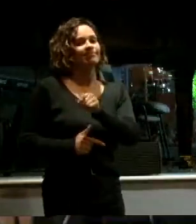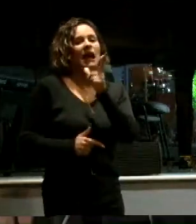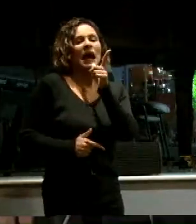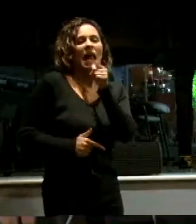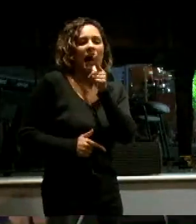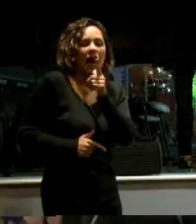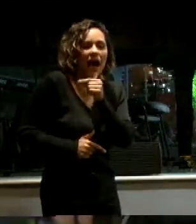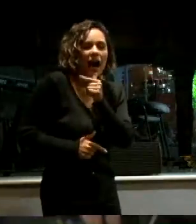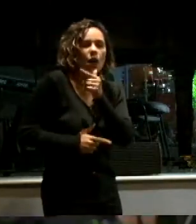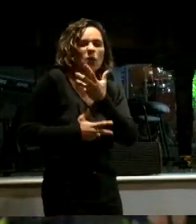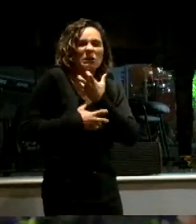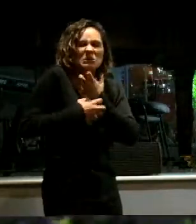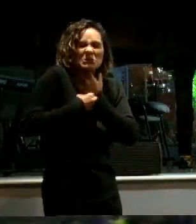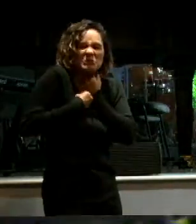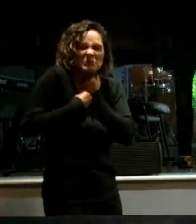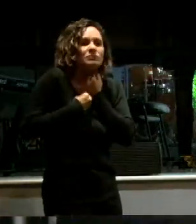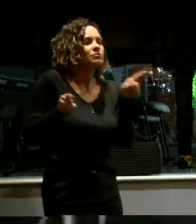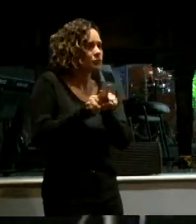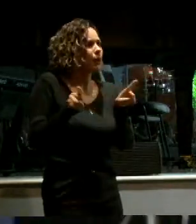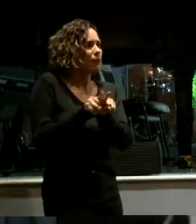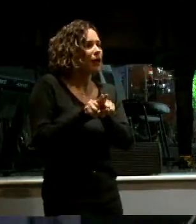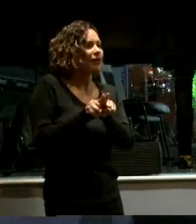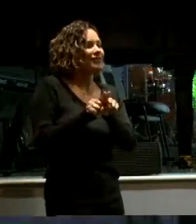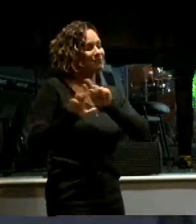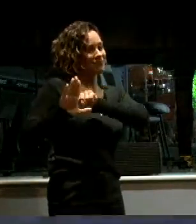Alguém vai dizer: está amarrado?